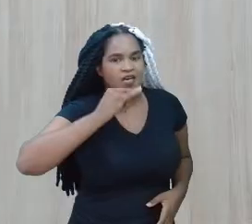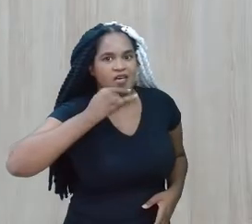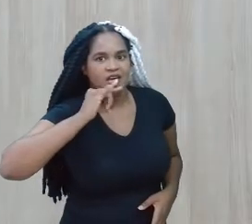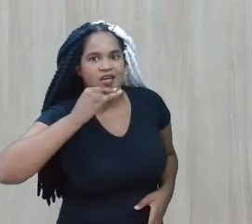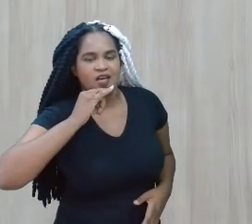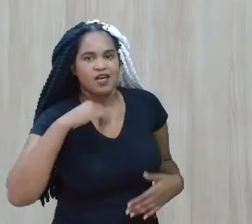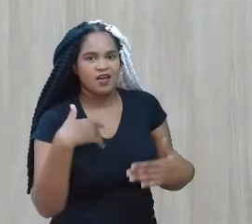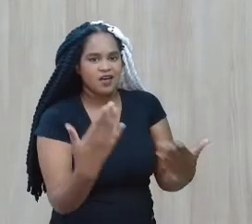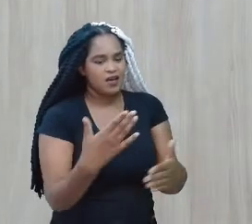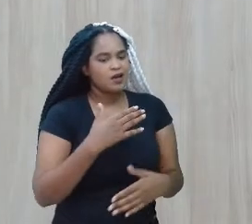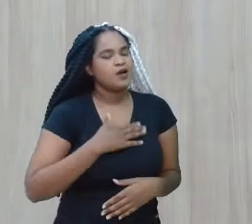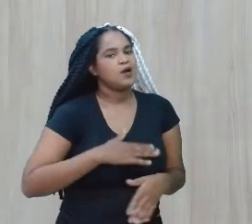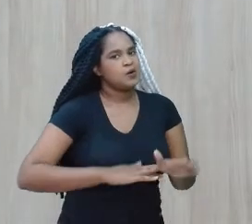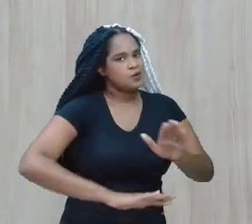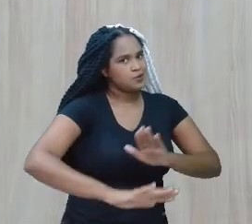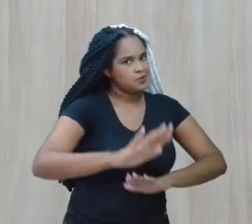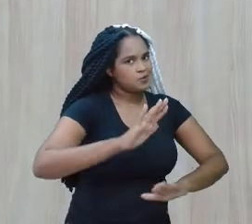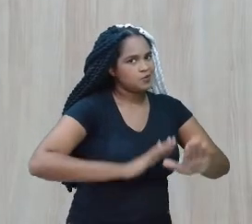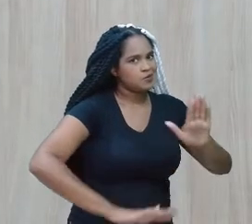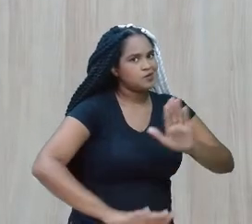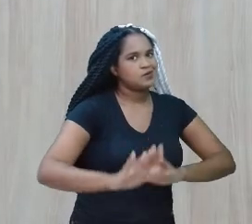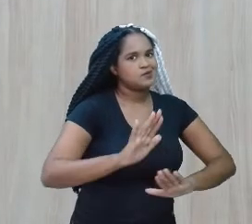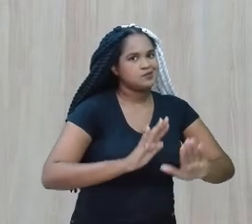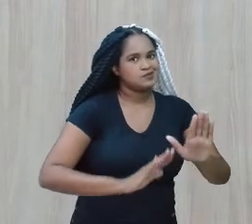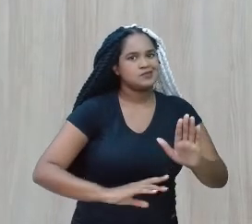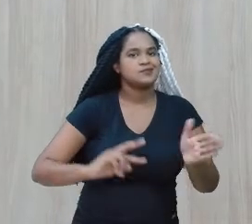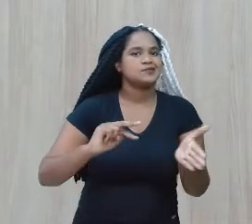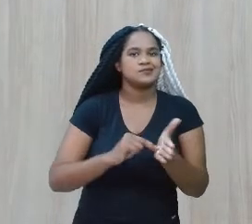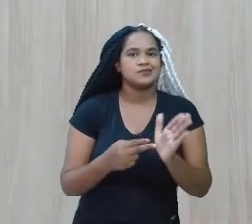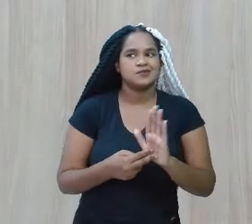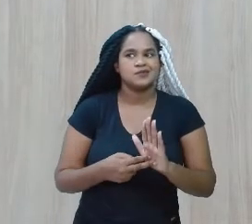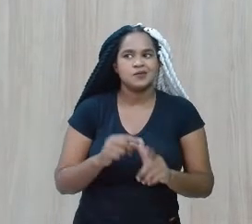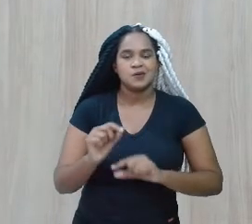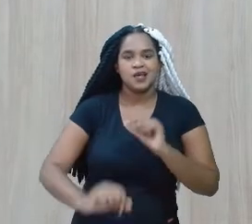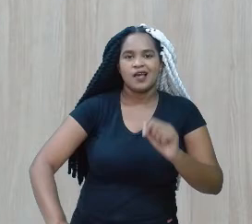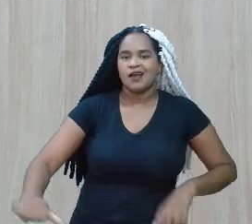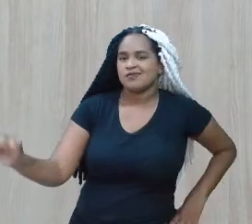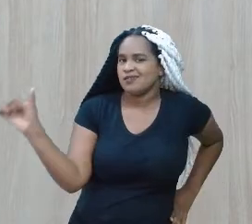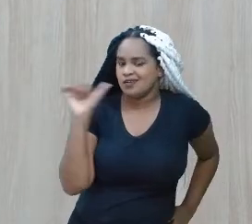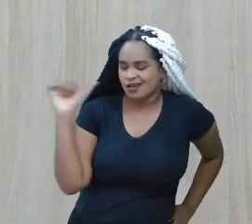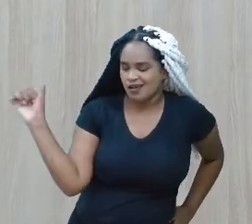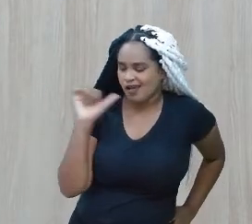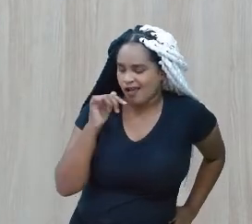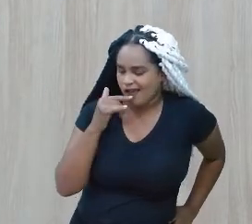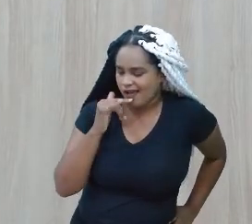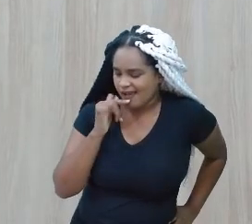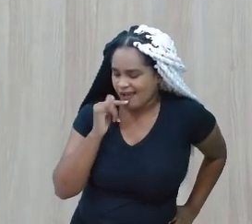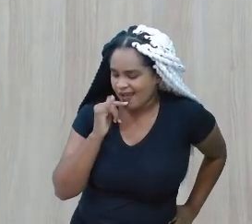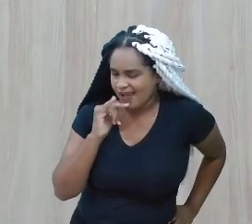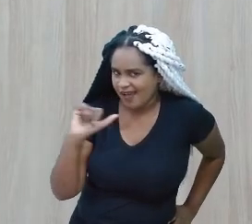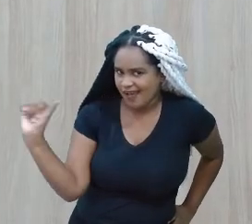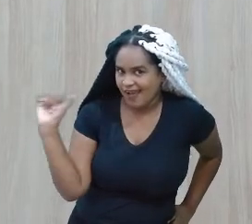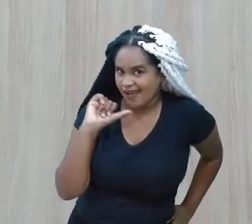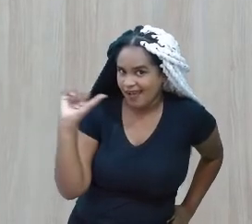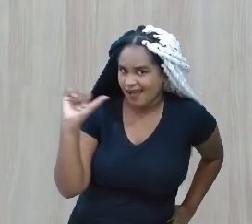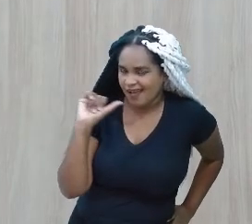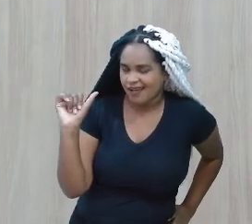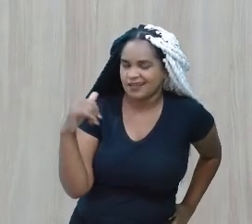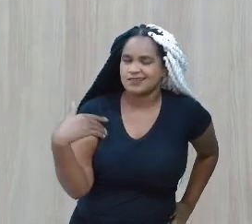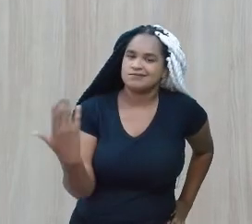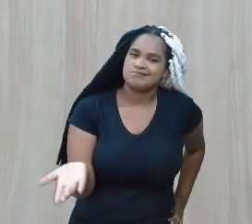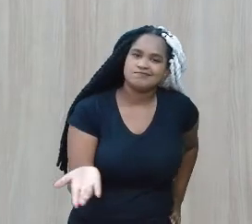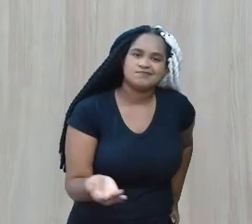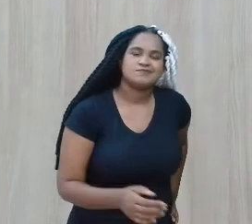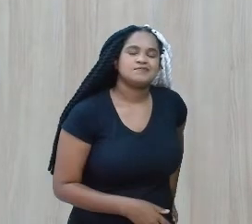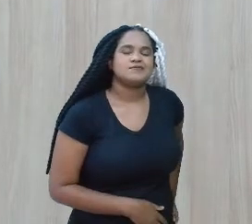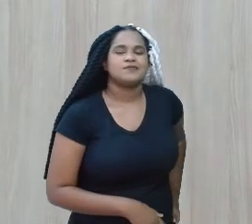que é tomar uma aqui para nós que somos nordestinos? É tomar uns goró, não é? Tomar uma cerveja,